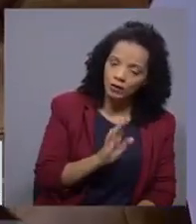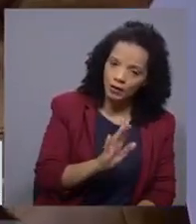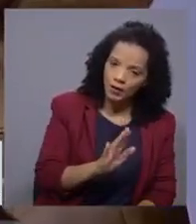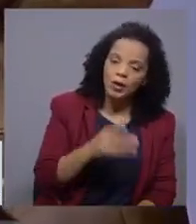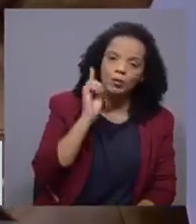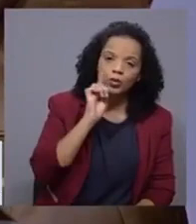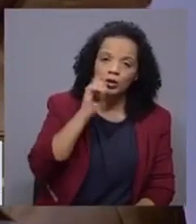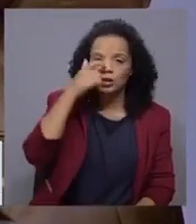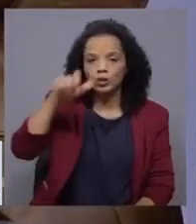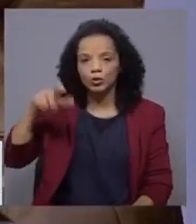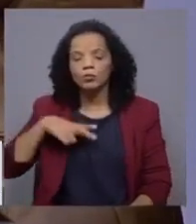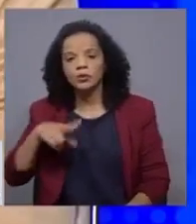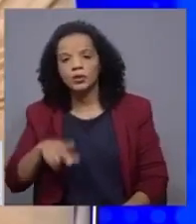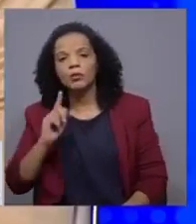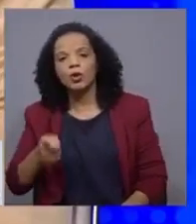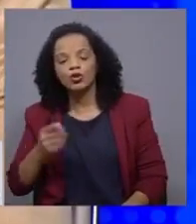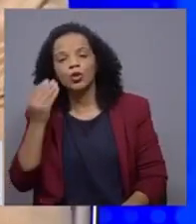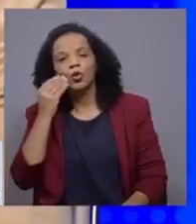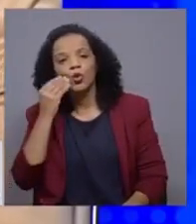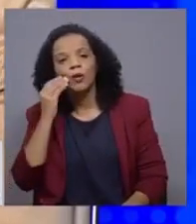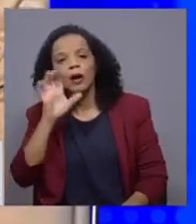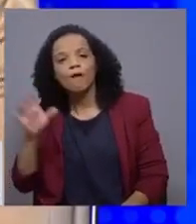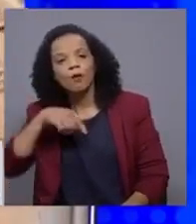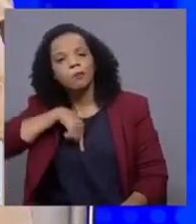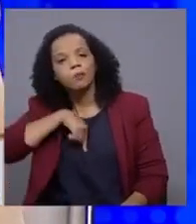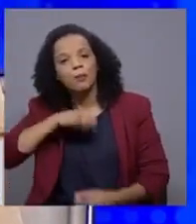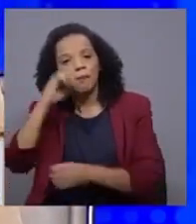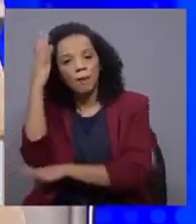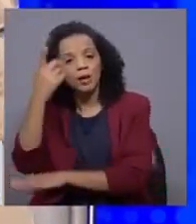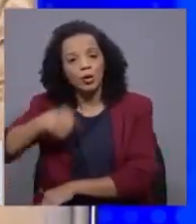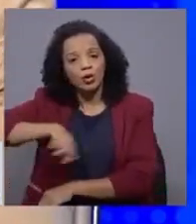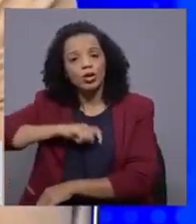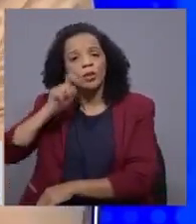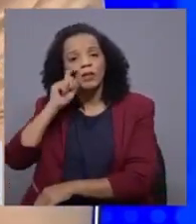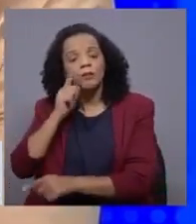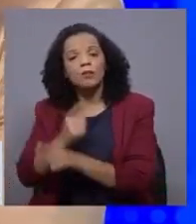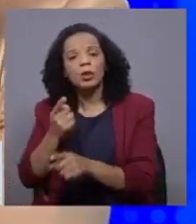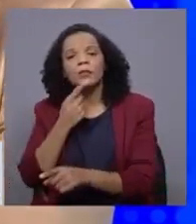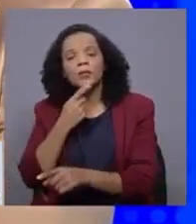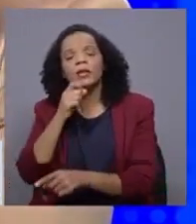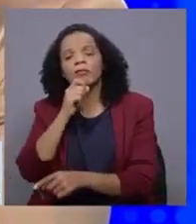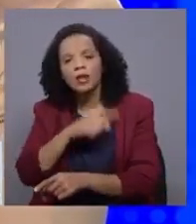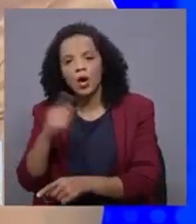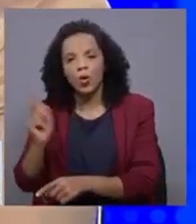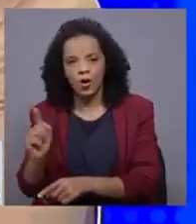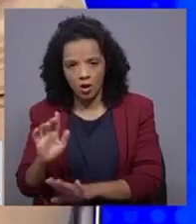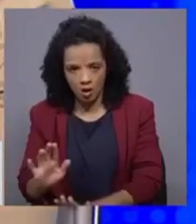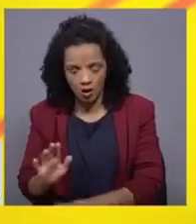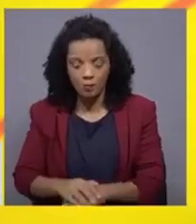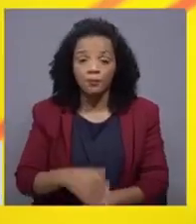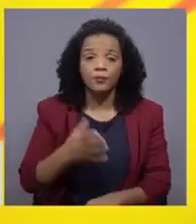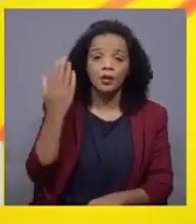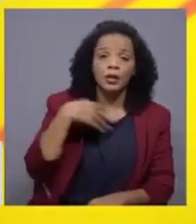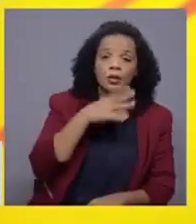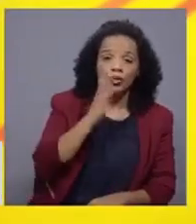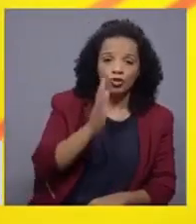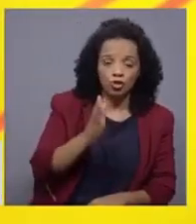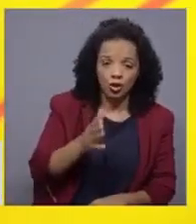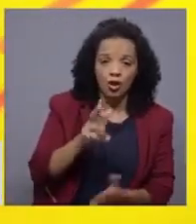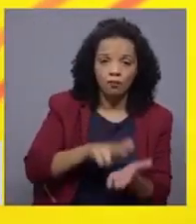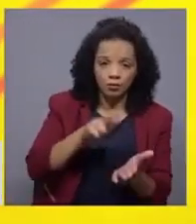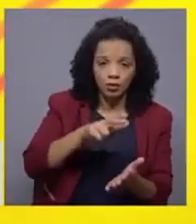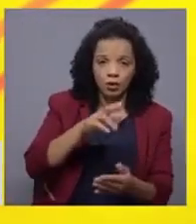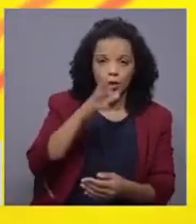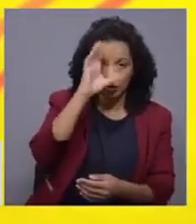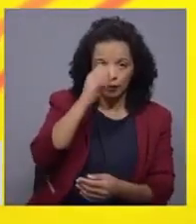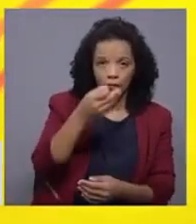importante que as pessoas percebam o que é o ADN do PAN e aquilo que defendemos para perceber se existe ou não esta possibilidade da aproximação. Mas a Inês já disse que viabilizaria um governo de PSD. Quando